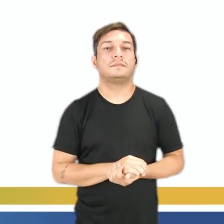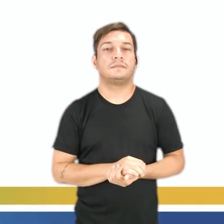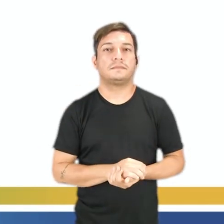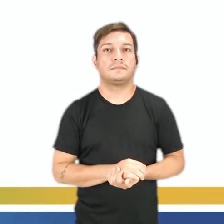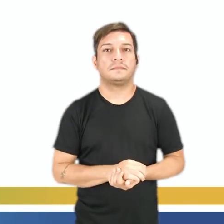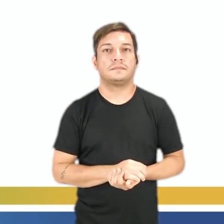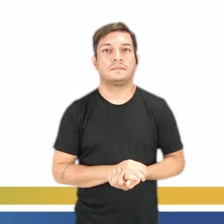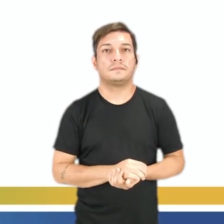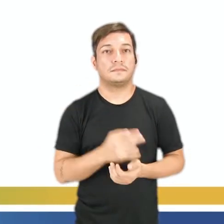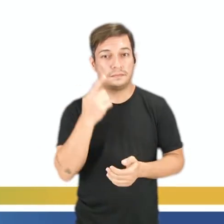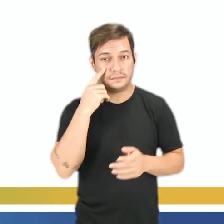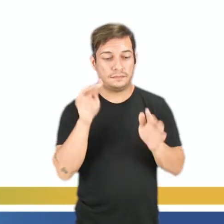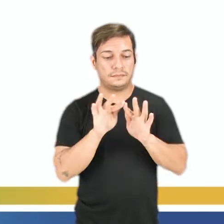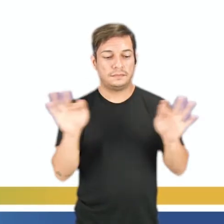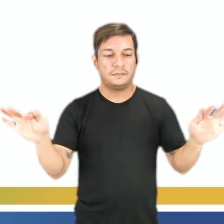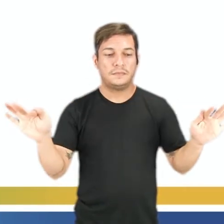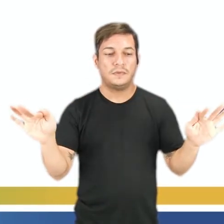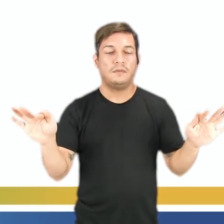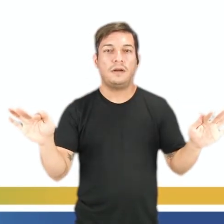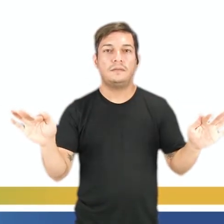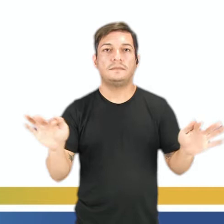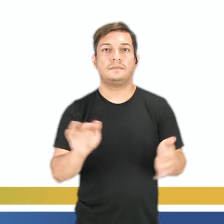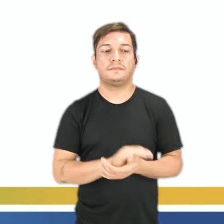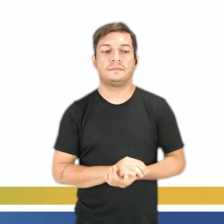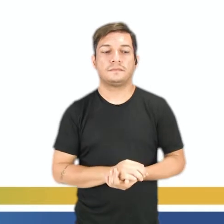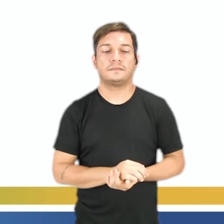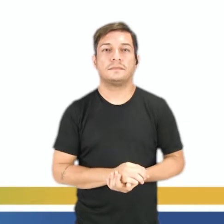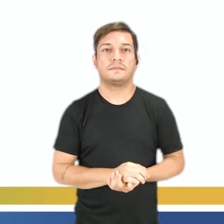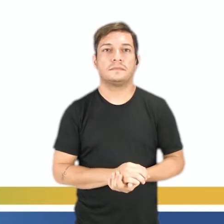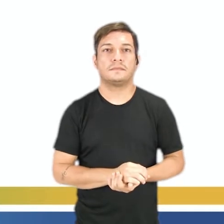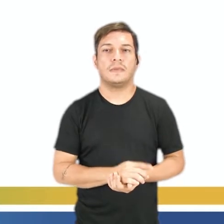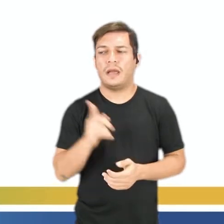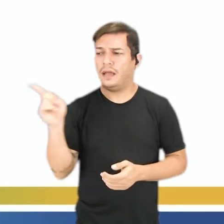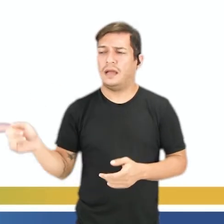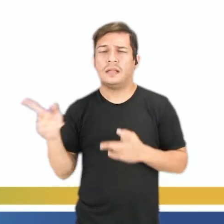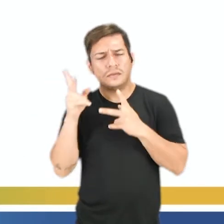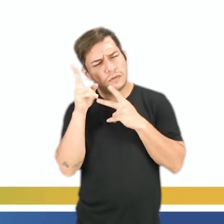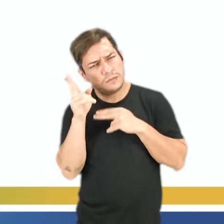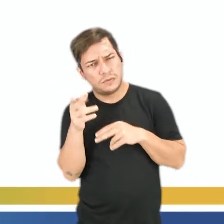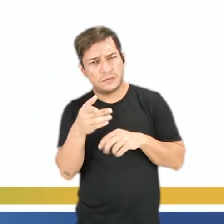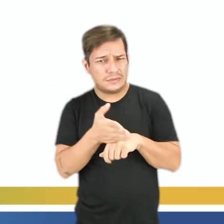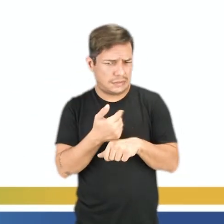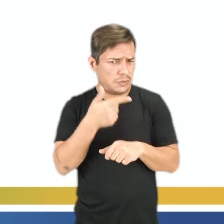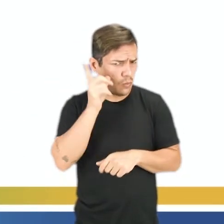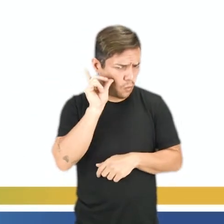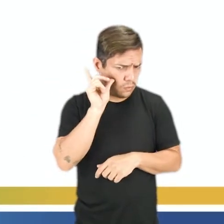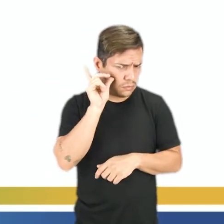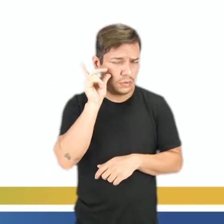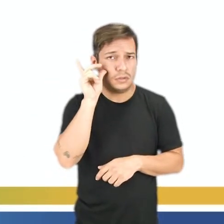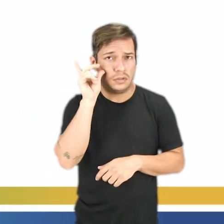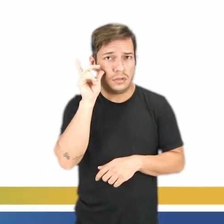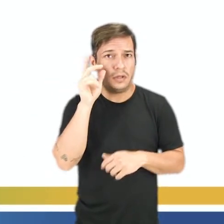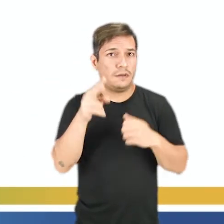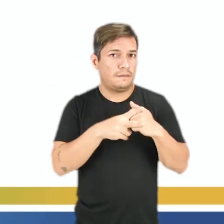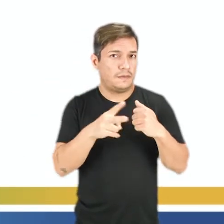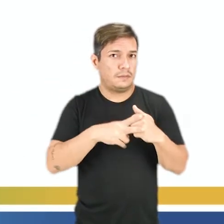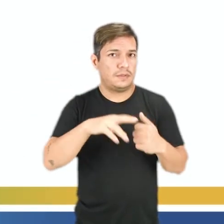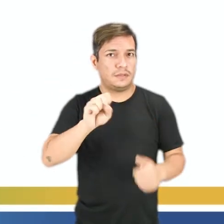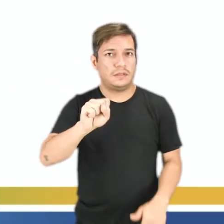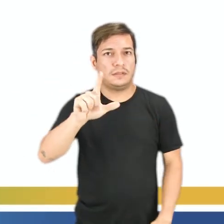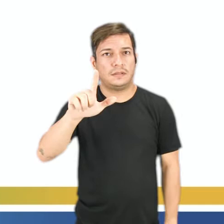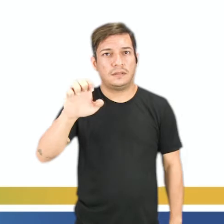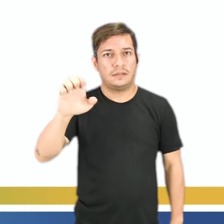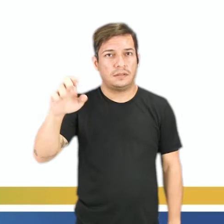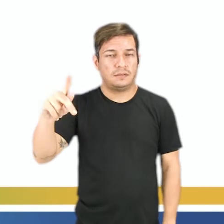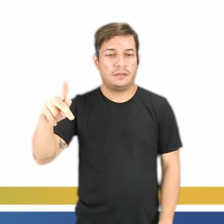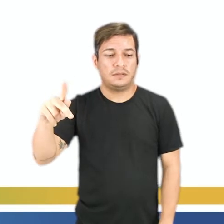Did she sleep very early yesterday? Ela dormiu muito cedo ontem? Olha lá o verbo sleep. Vê que não